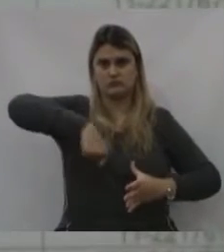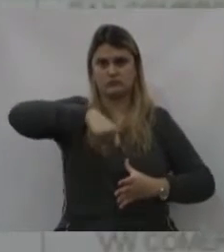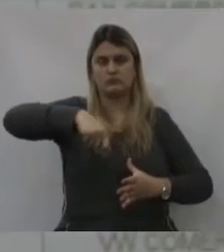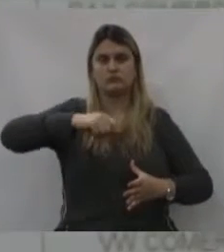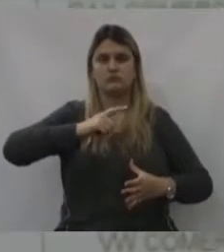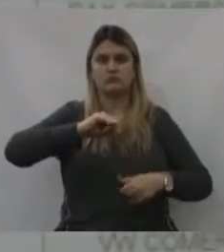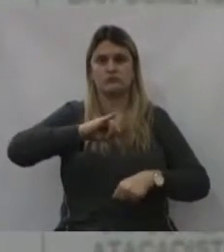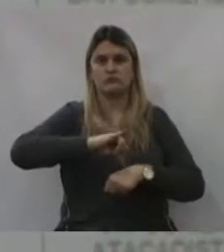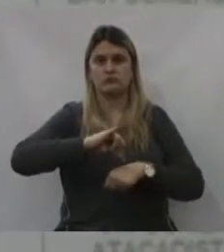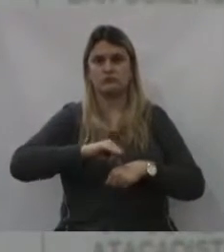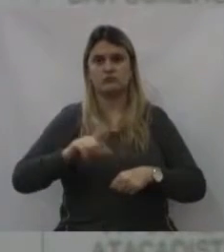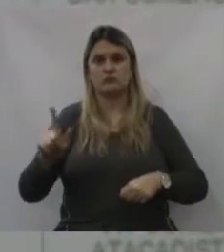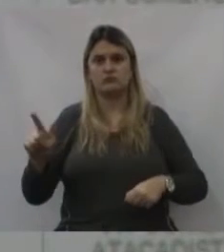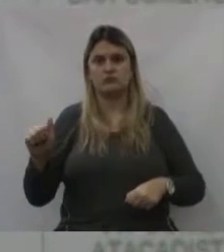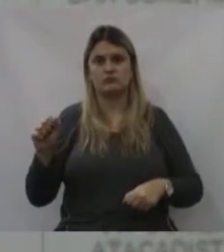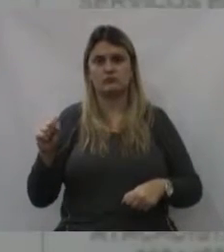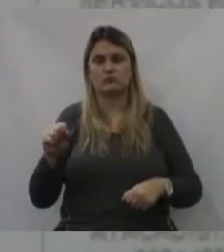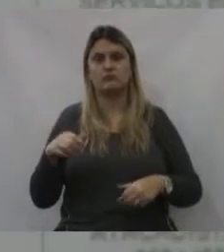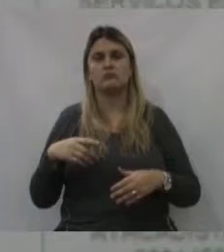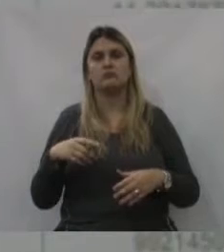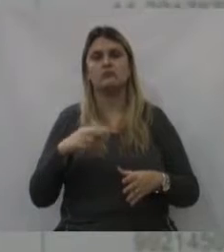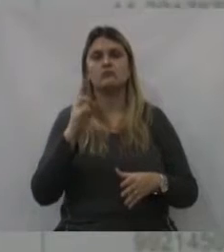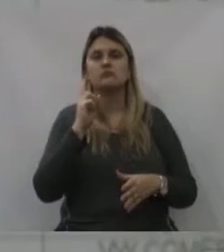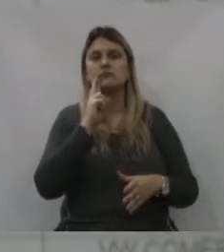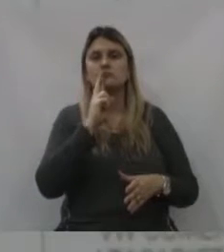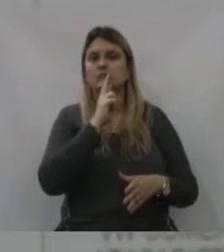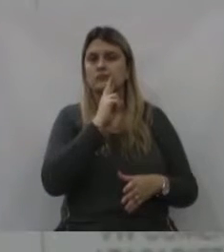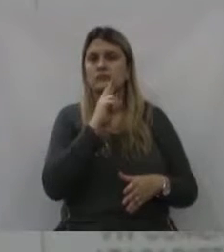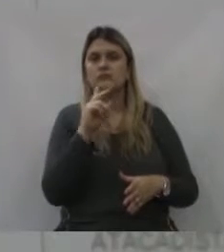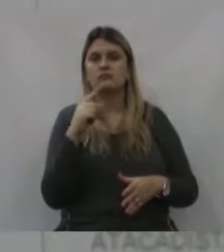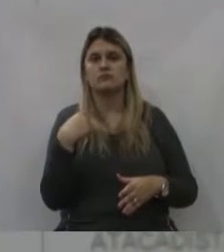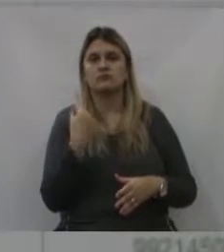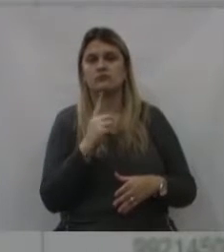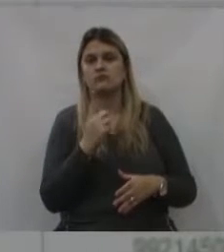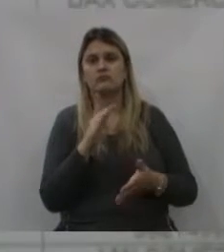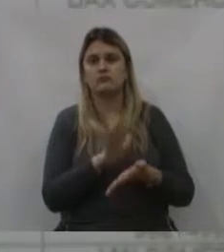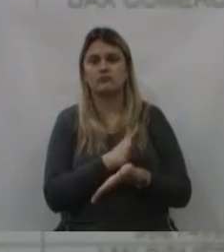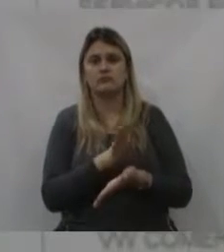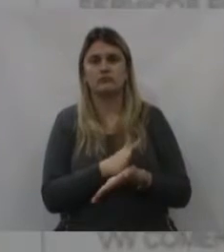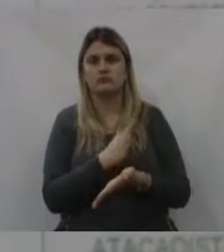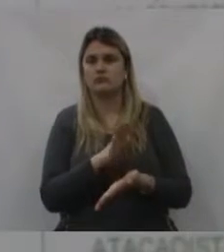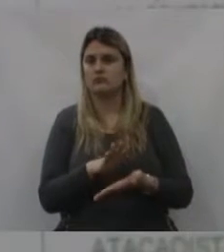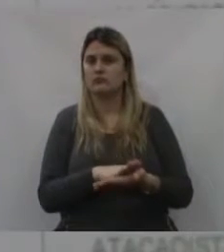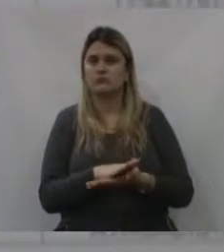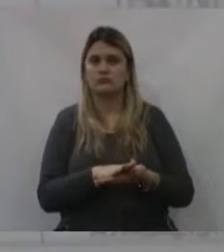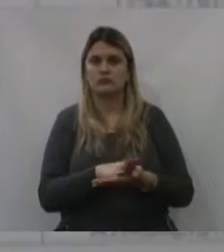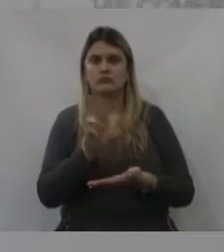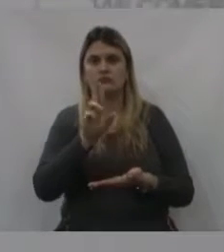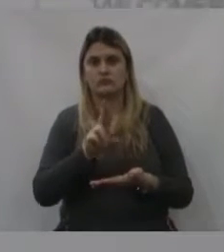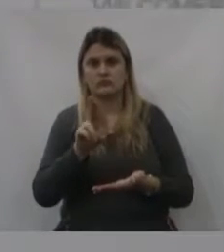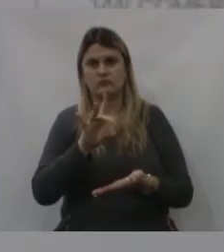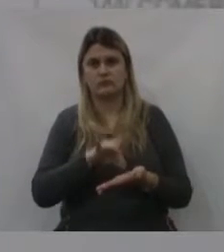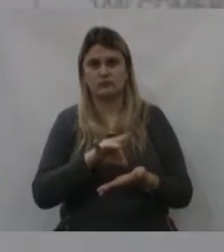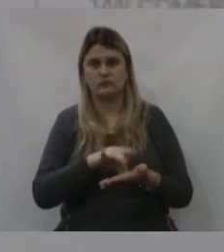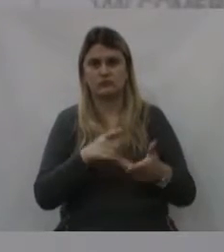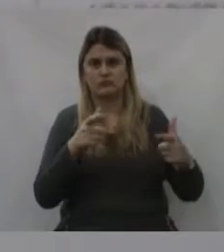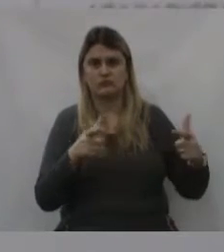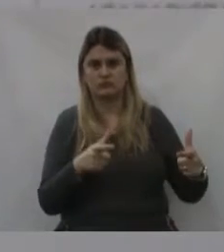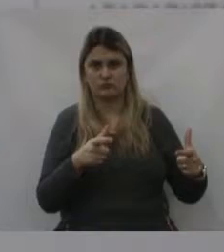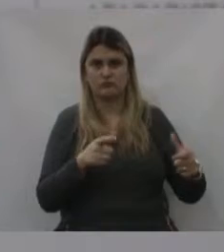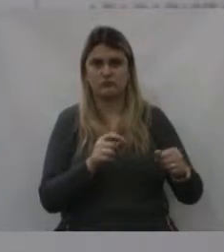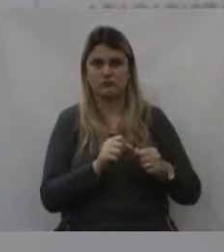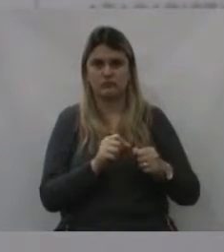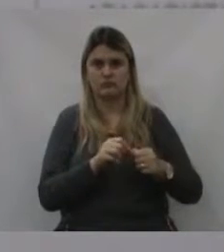com todas interligadas lá à central de gás. O restaurante, nós praticamente não gastamos quase nada, porque utilizamos o